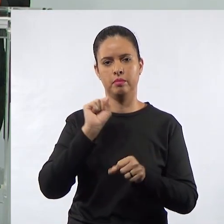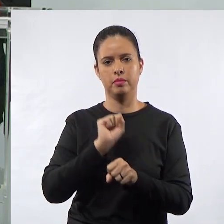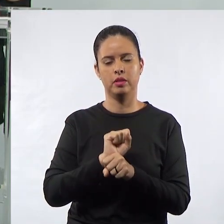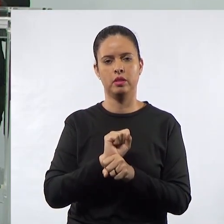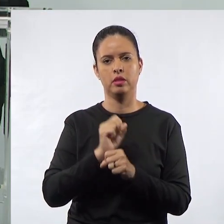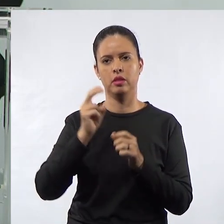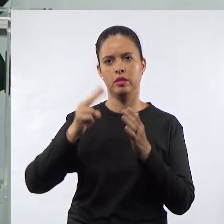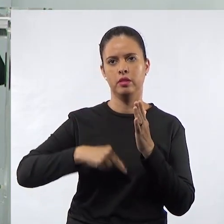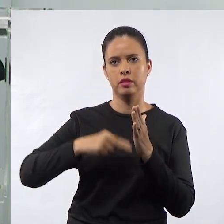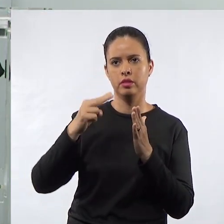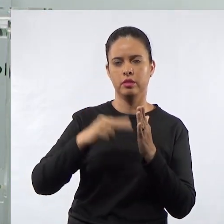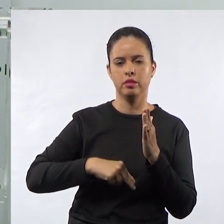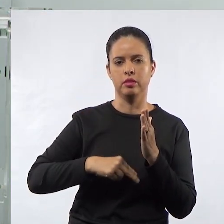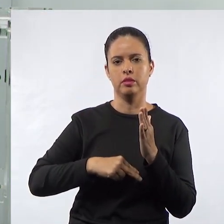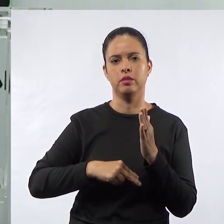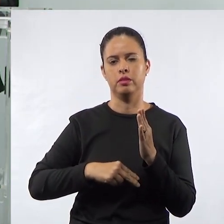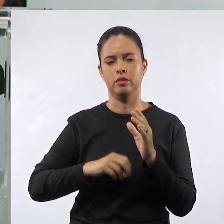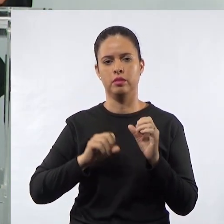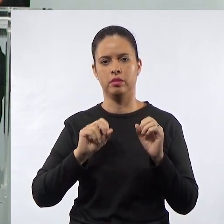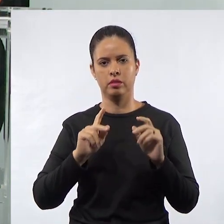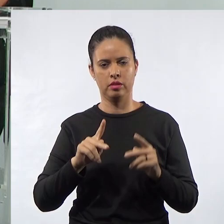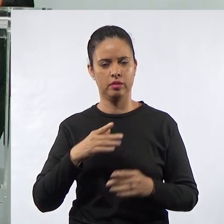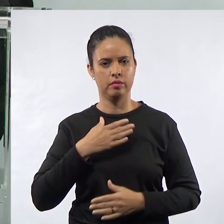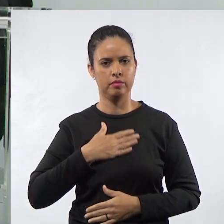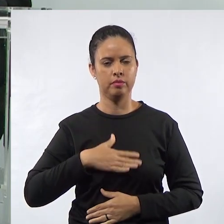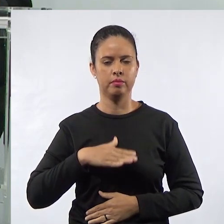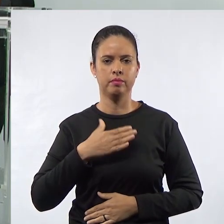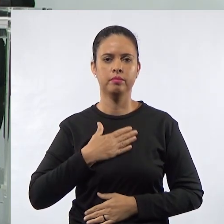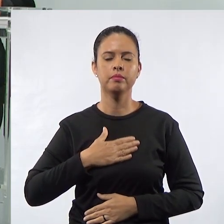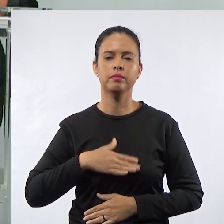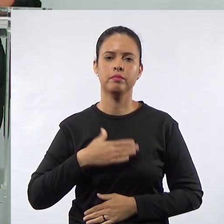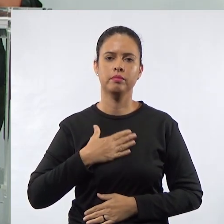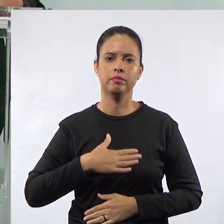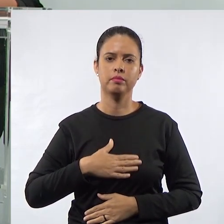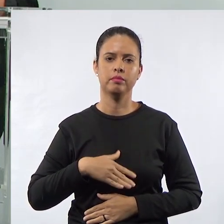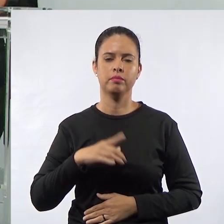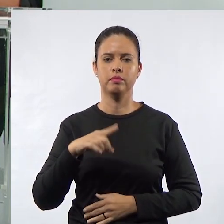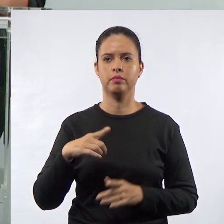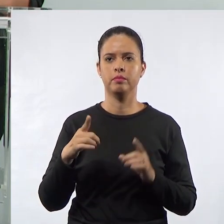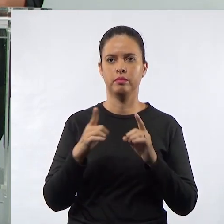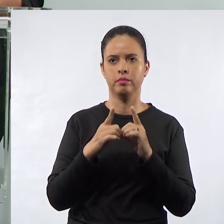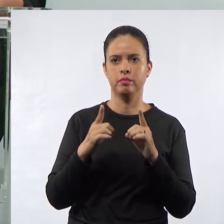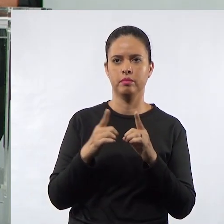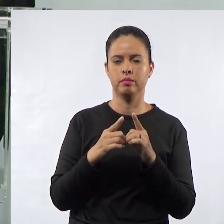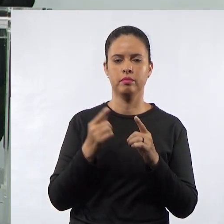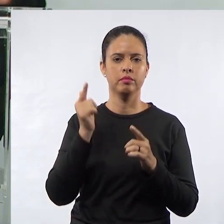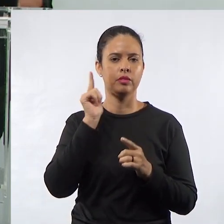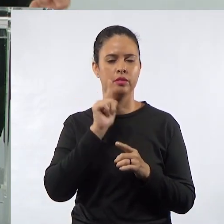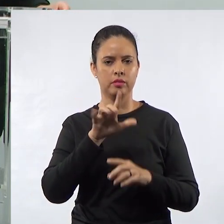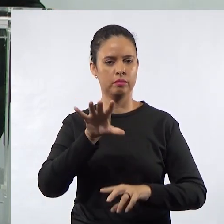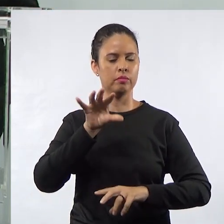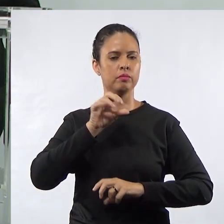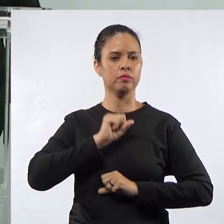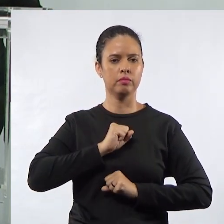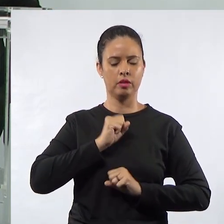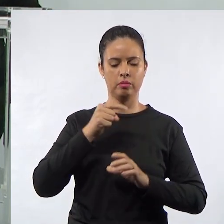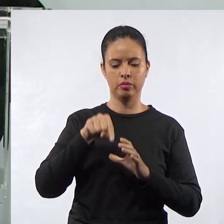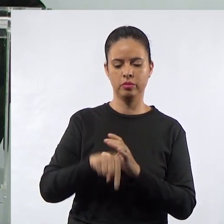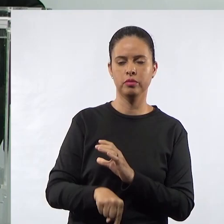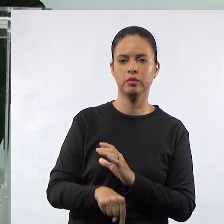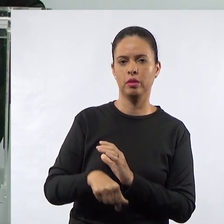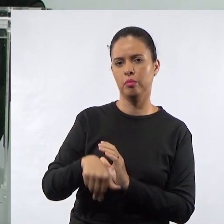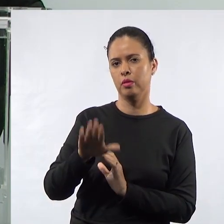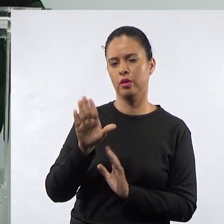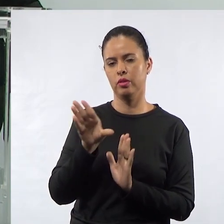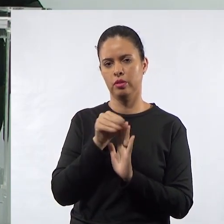pause aqui e faça a leitura lá. Então, é bem tranquilo fazer essa didática porque você vai conseguir se apropriar e se